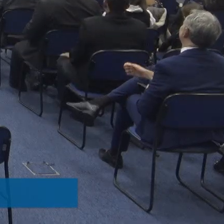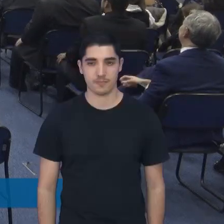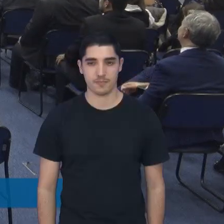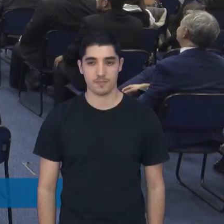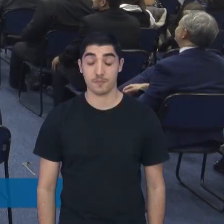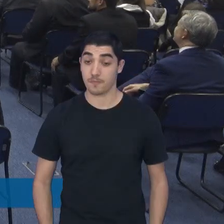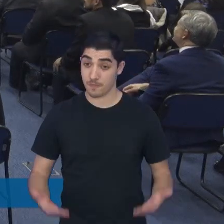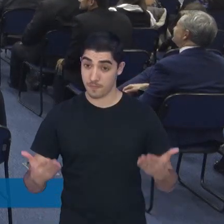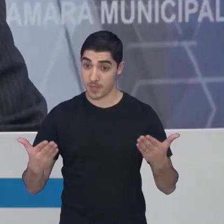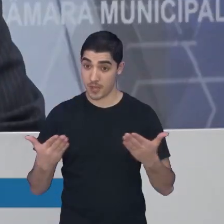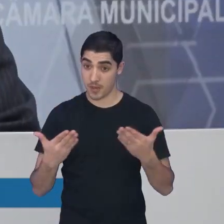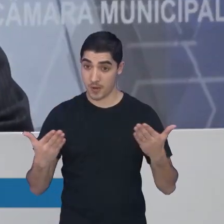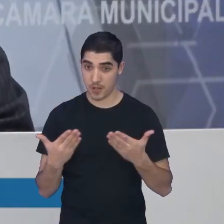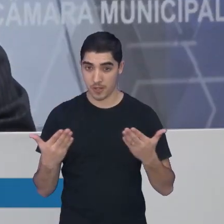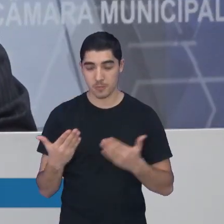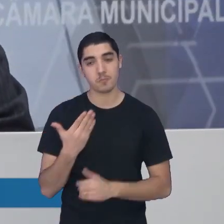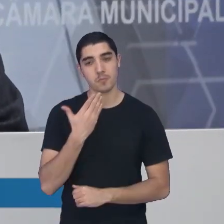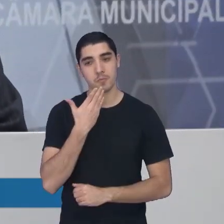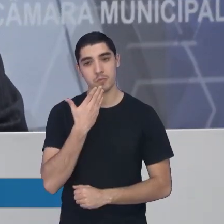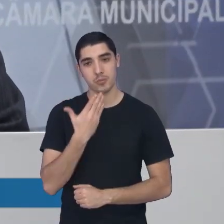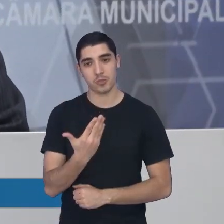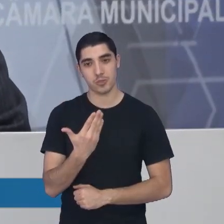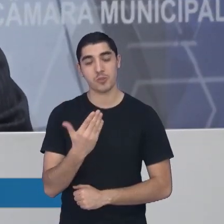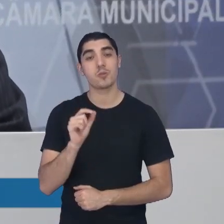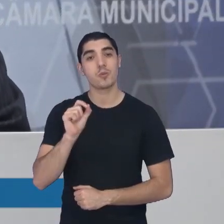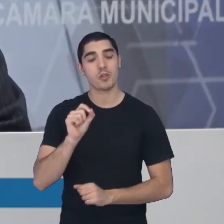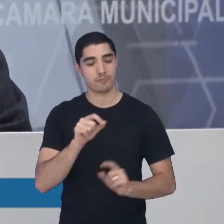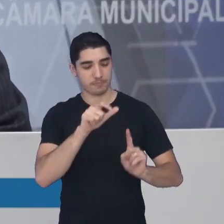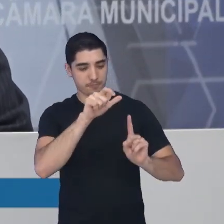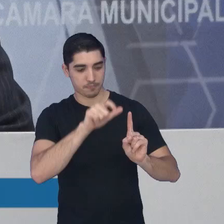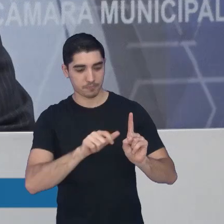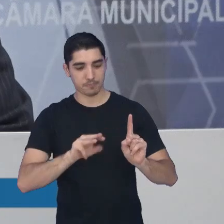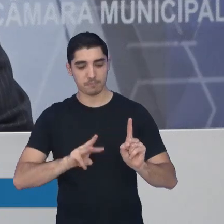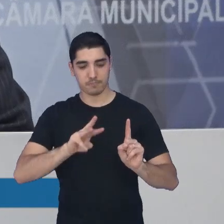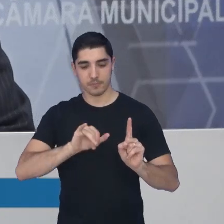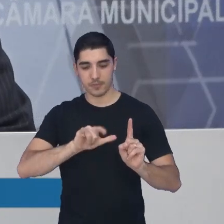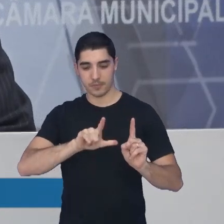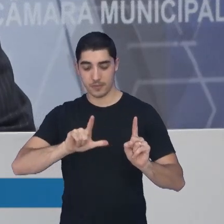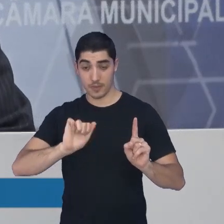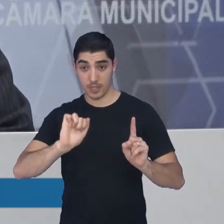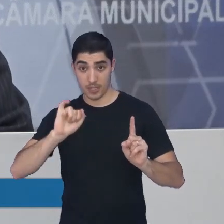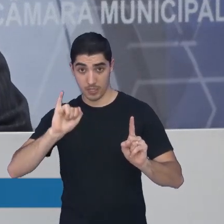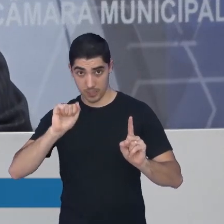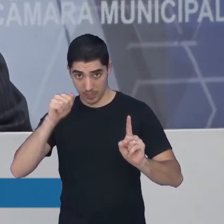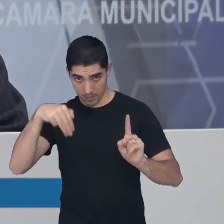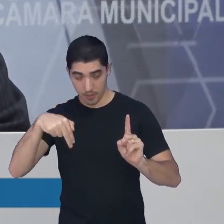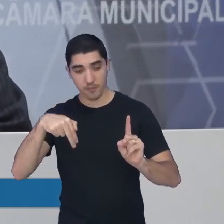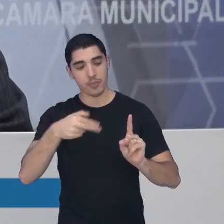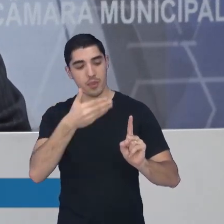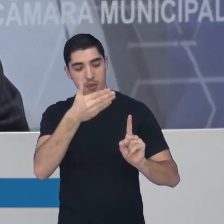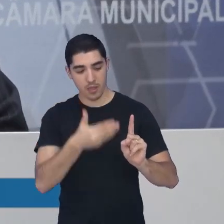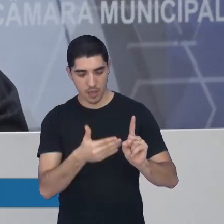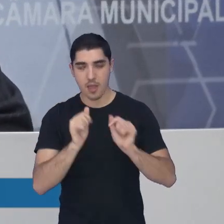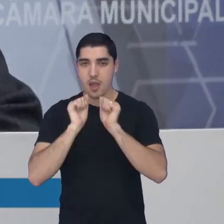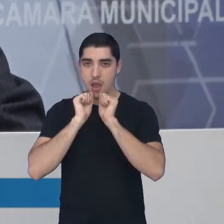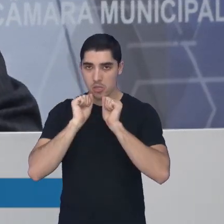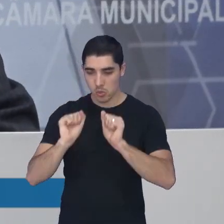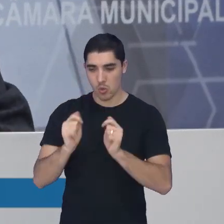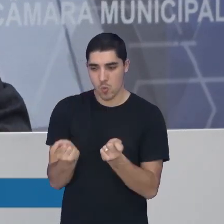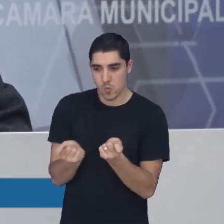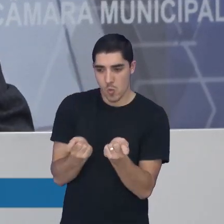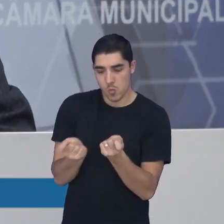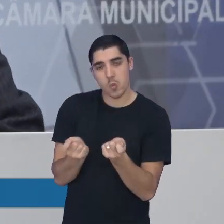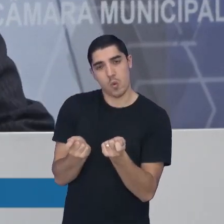Neste momento, convidamos para se pronunciar o Dr. William de Souza Freitas, assessor de controle interno e transparência da